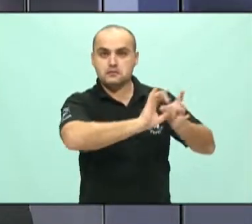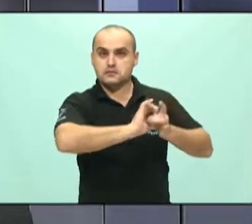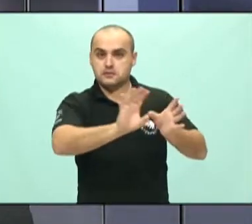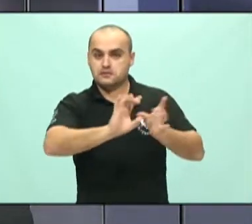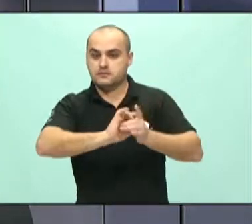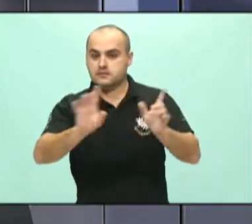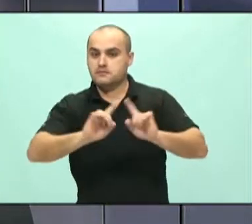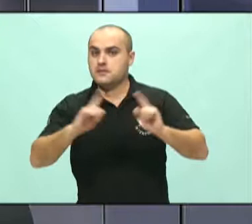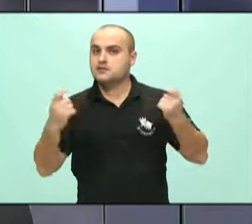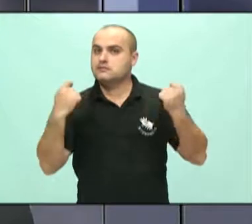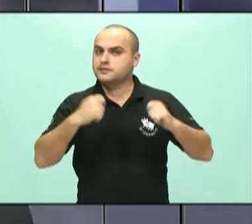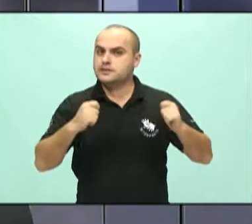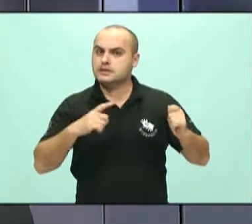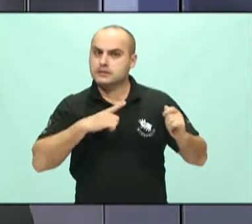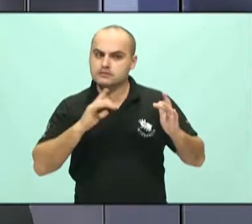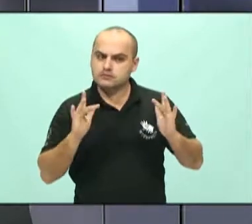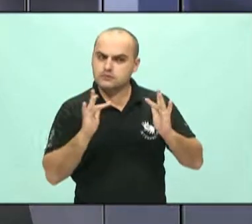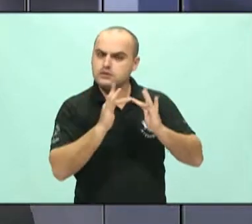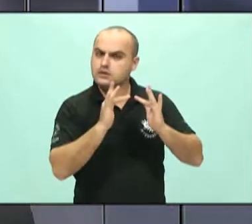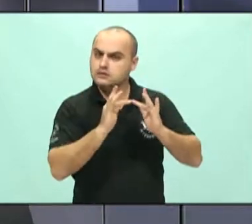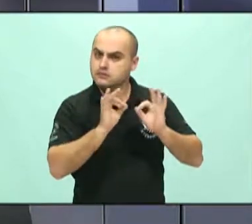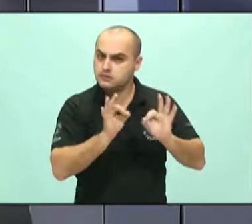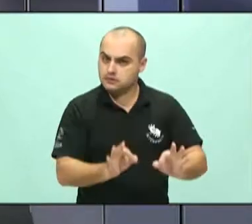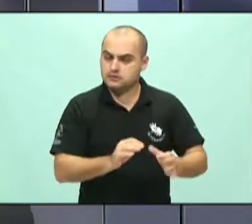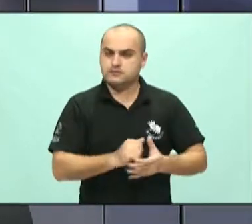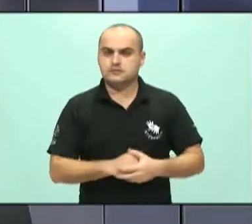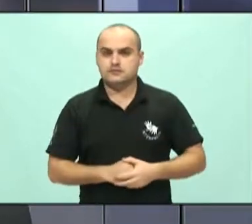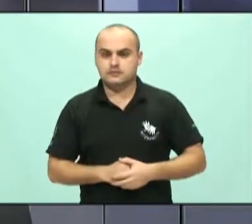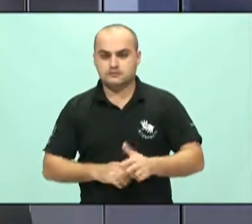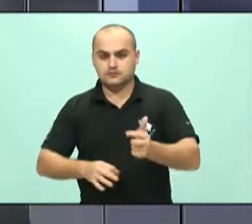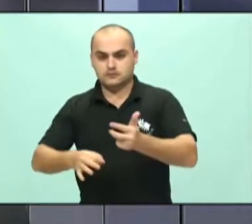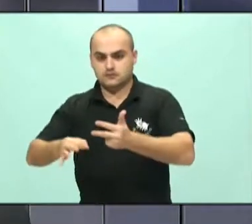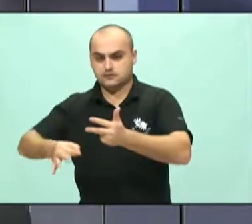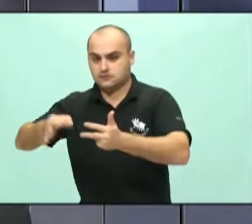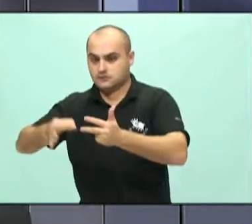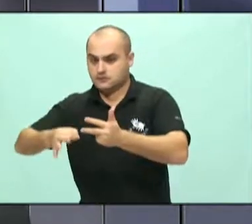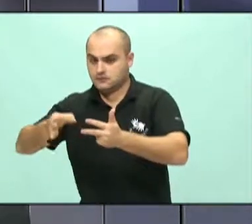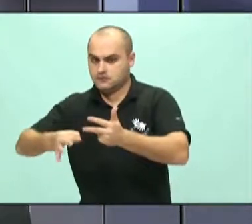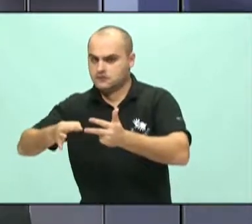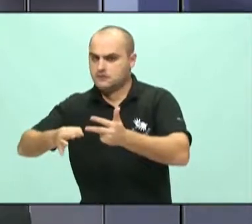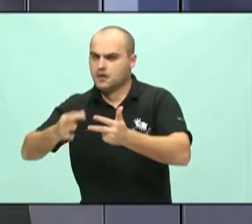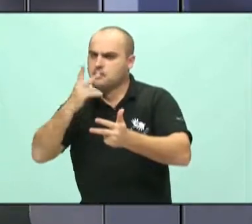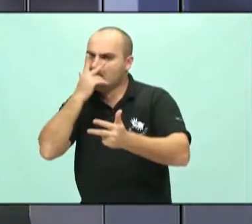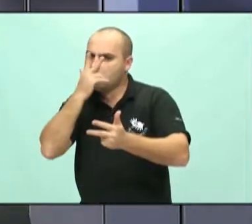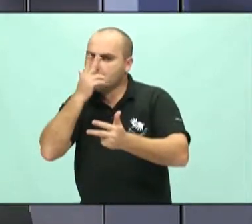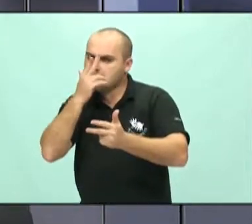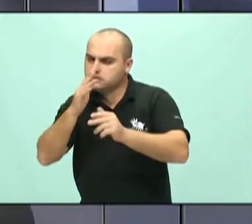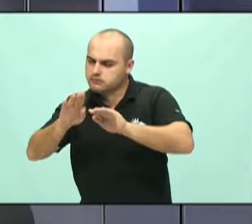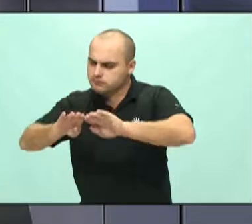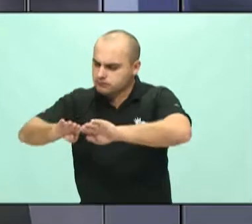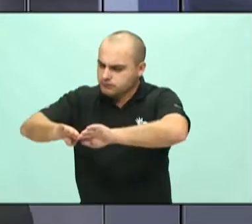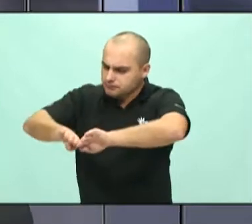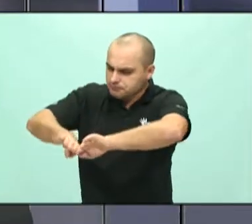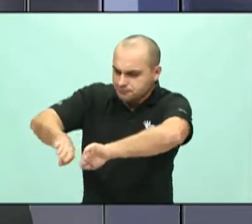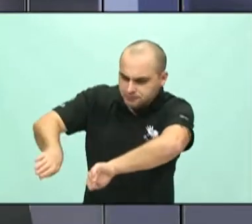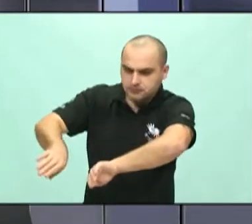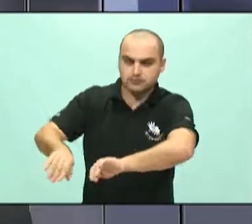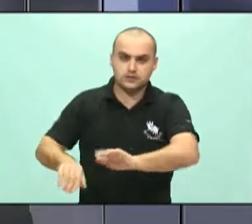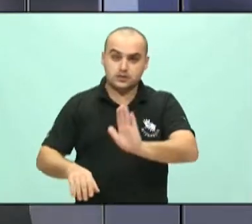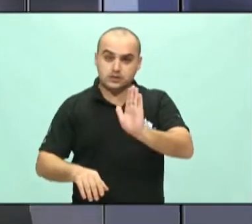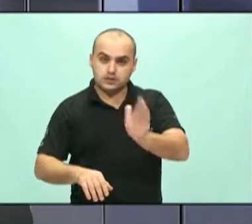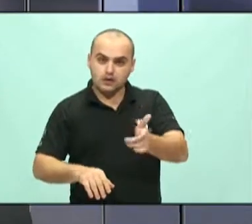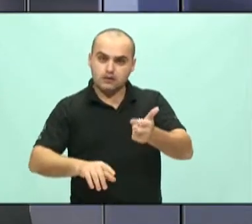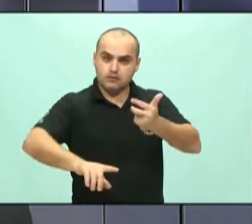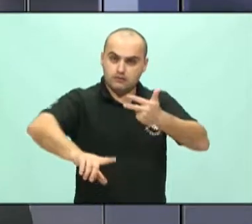devem viver em harmonia. Perfeito. O Poder Judiciário ele é um poder um pouco mais separado, digamos assim, dos outros dois, que